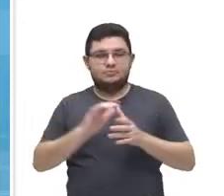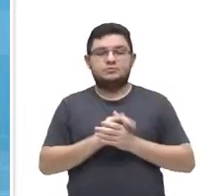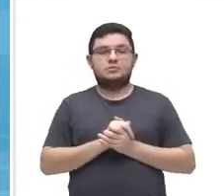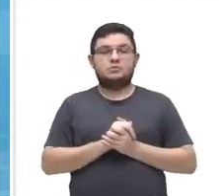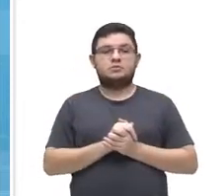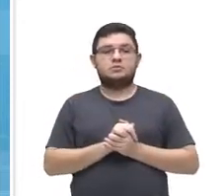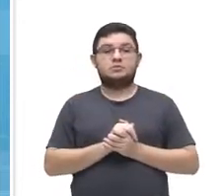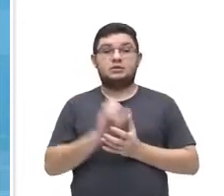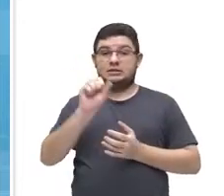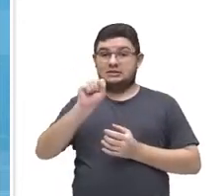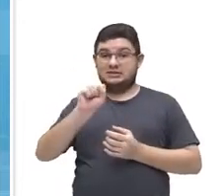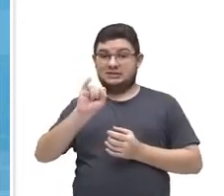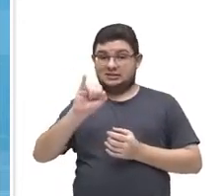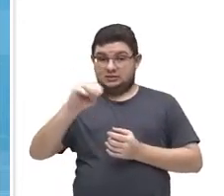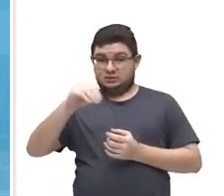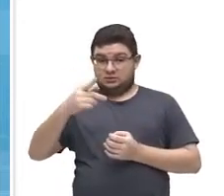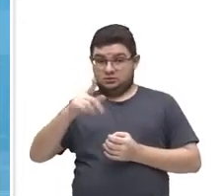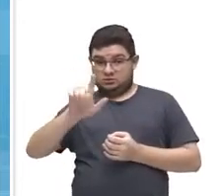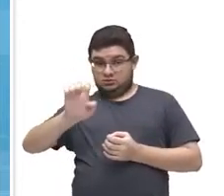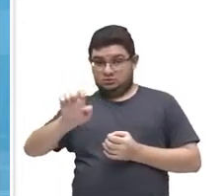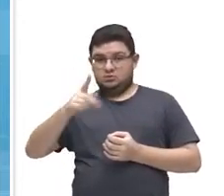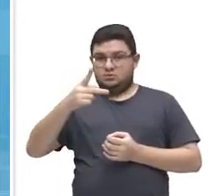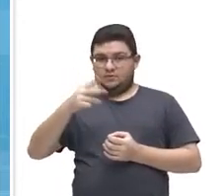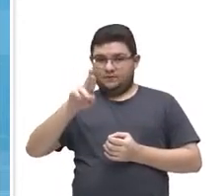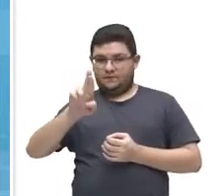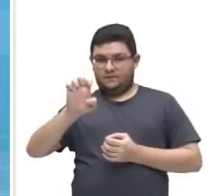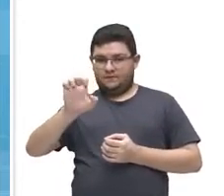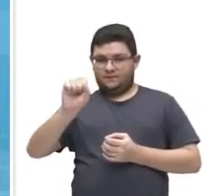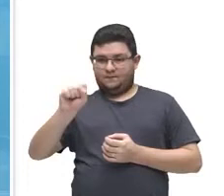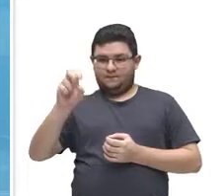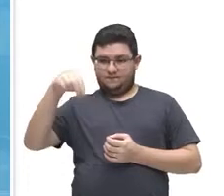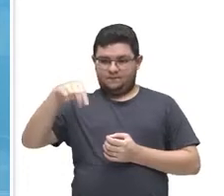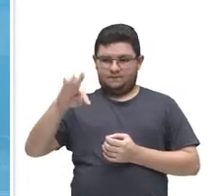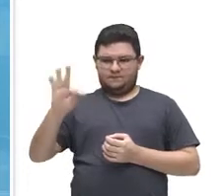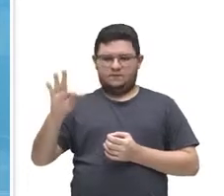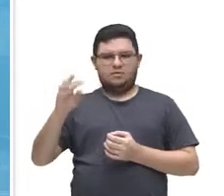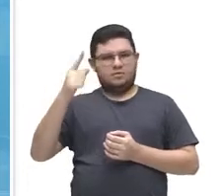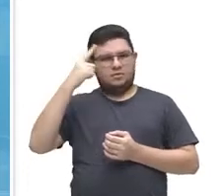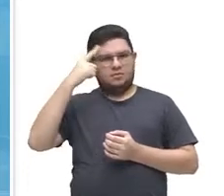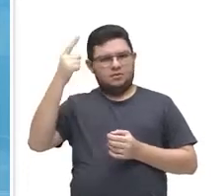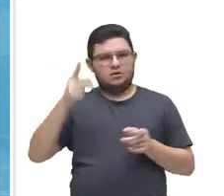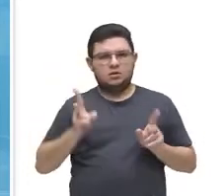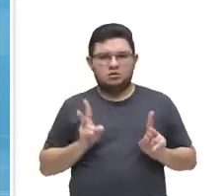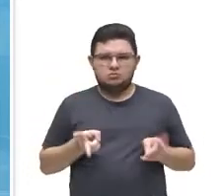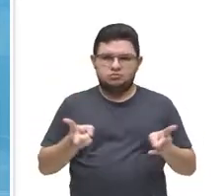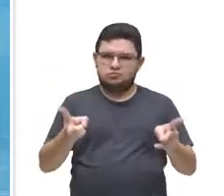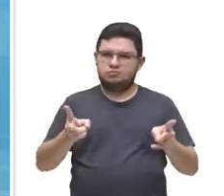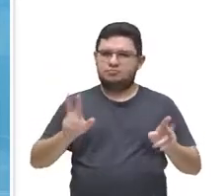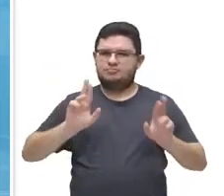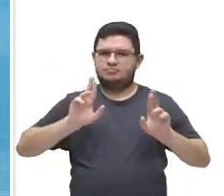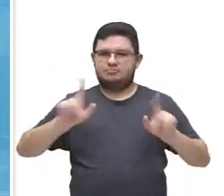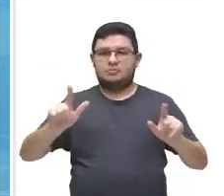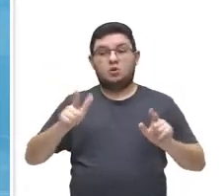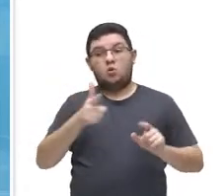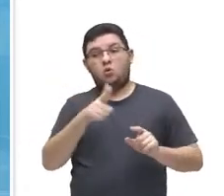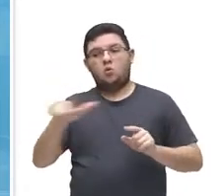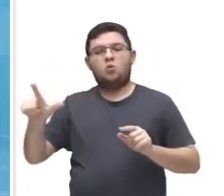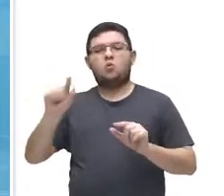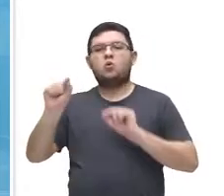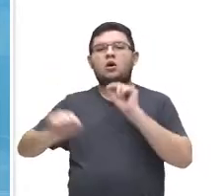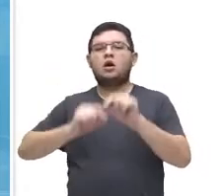simple present não diz respeito à ação que está acontecendo nesse momento. Esse é um outro tempo verbal chamado de